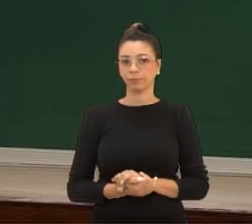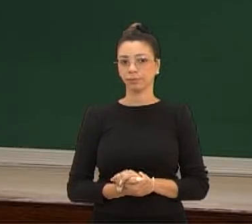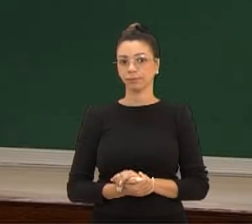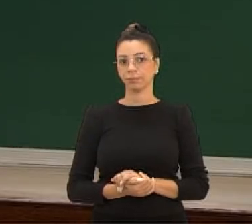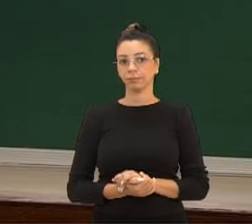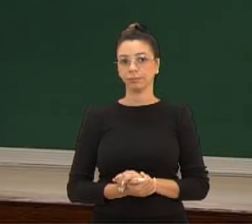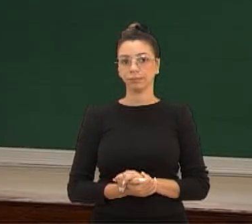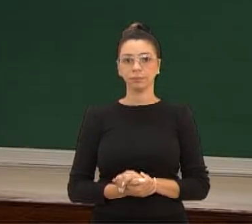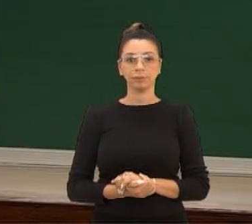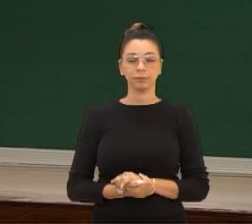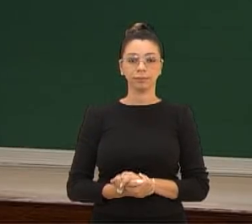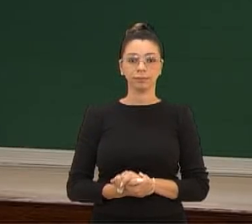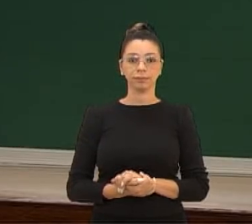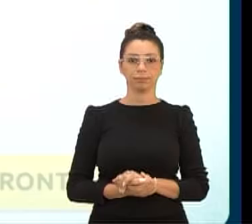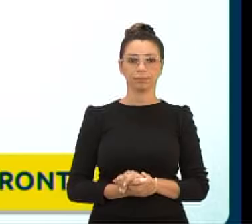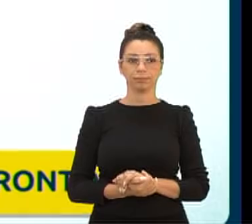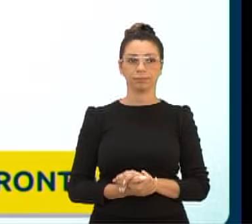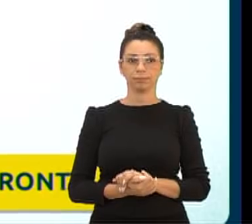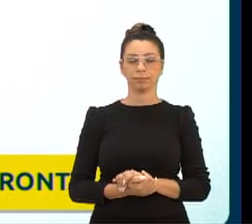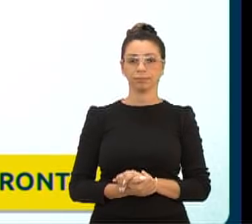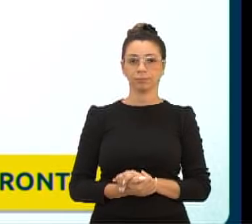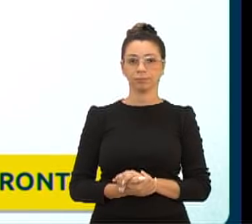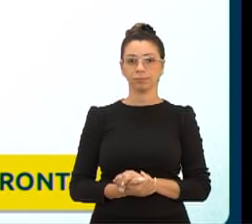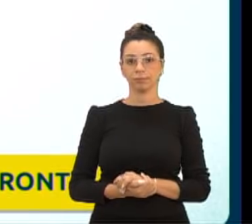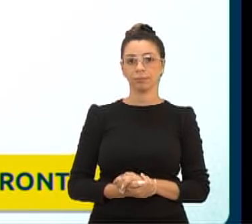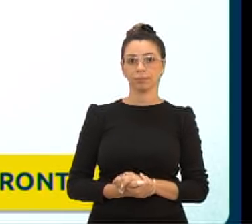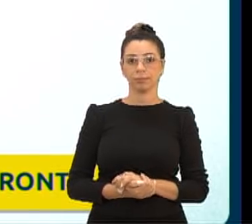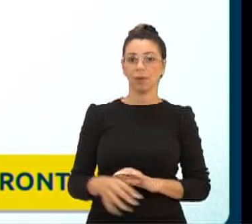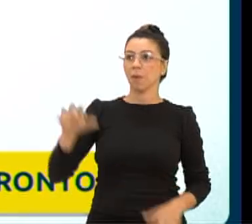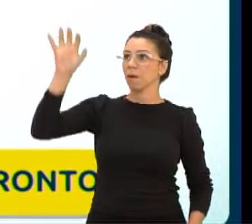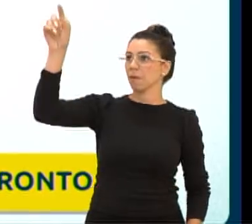Mais uma rodadinha. Aqui, um círculo